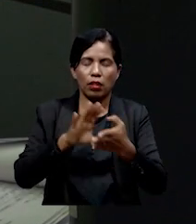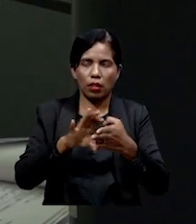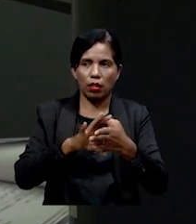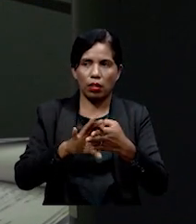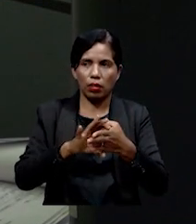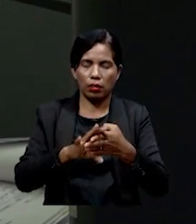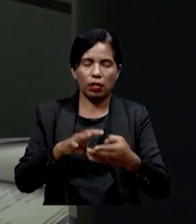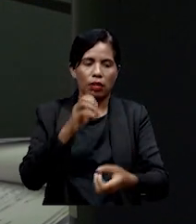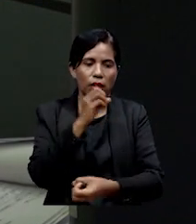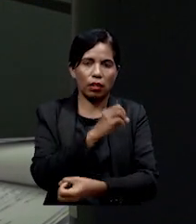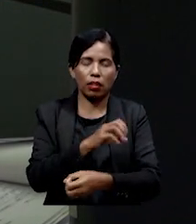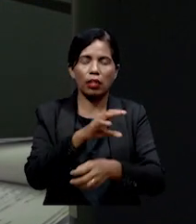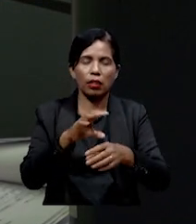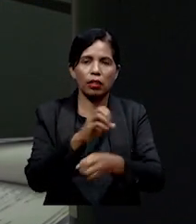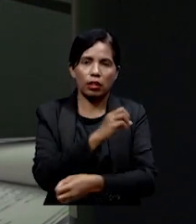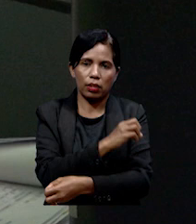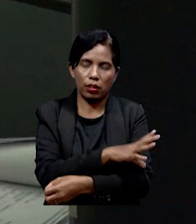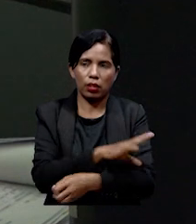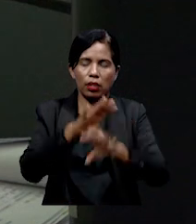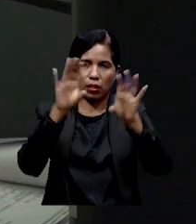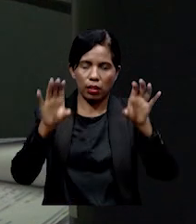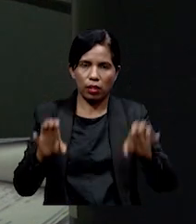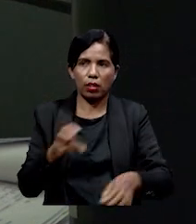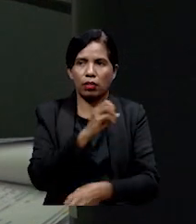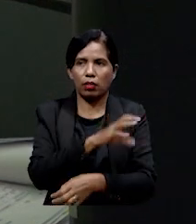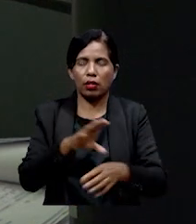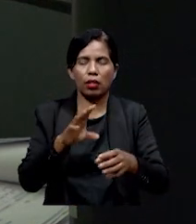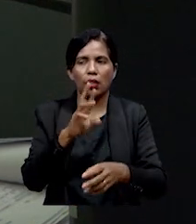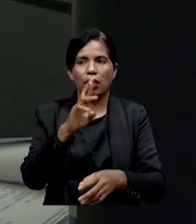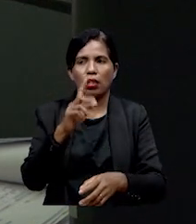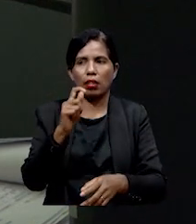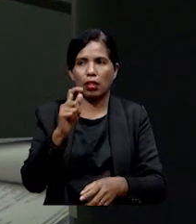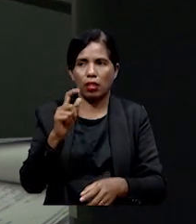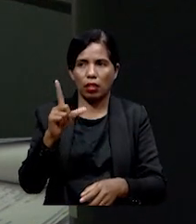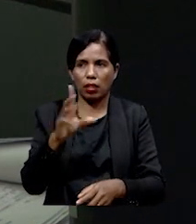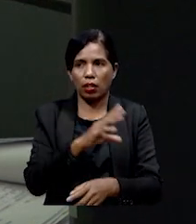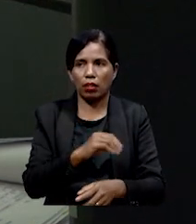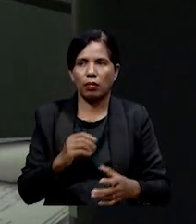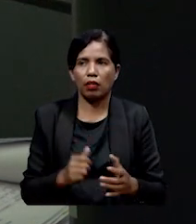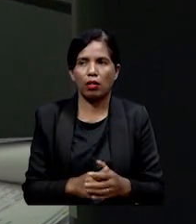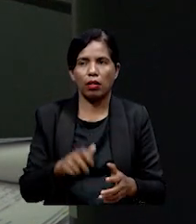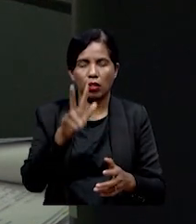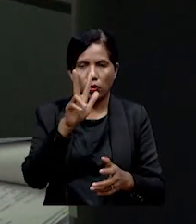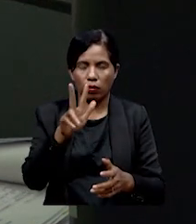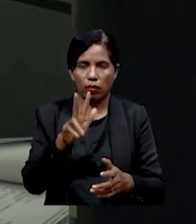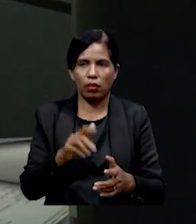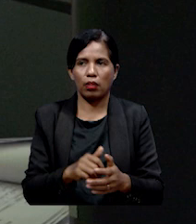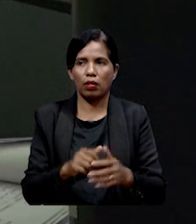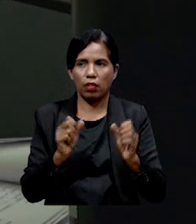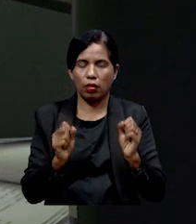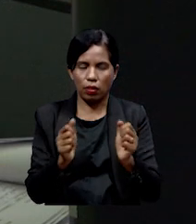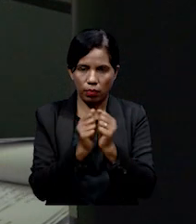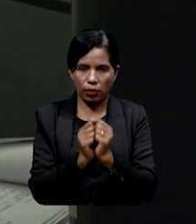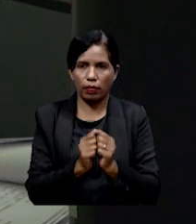se tirar um batismo. Tamba atu halu certidão RTL tem que lhes batismo, atu halu passaporte tem que lhes RTL. Tolo ne kait malu vela.